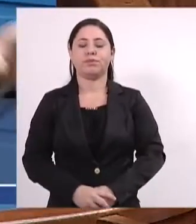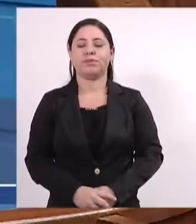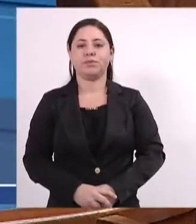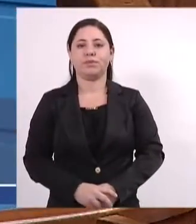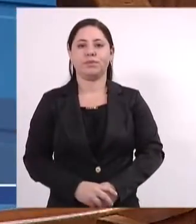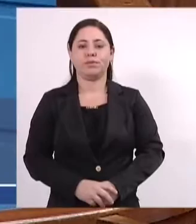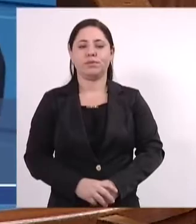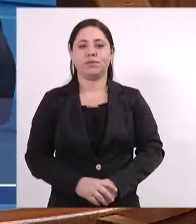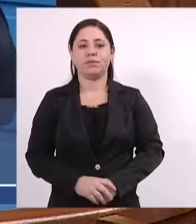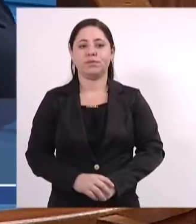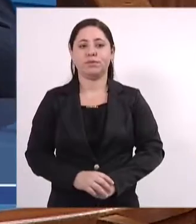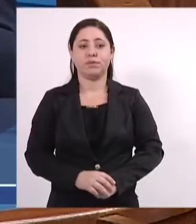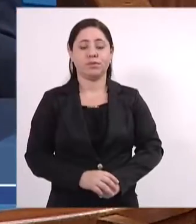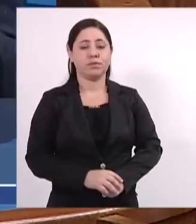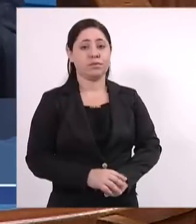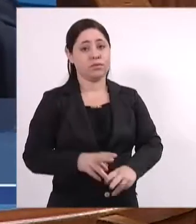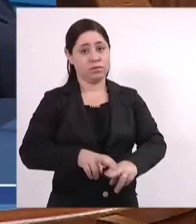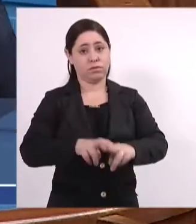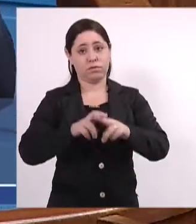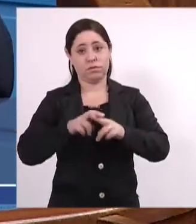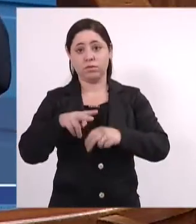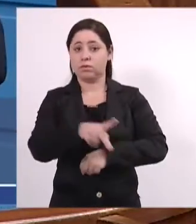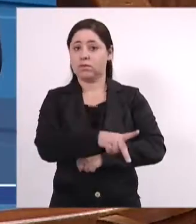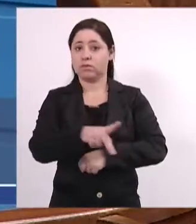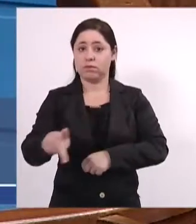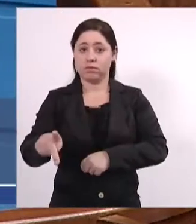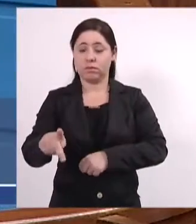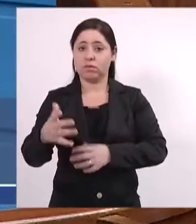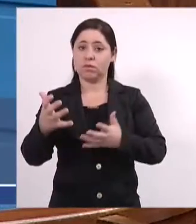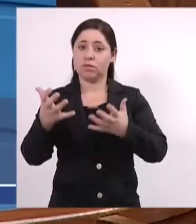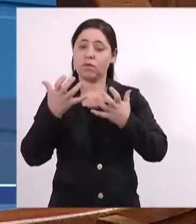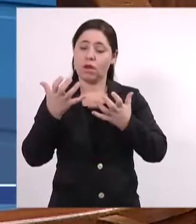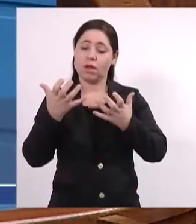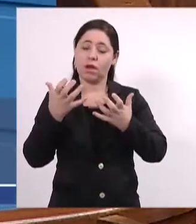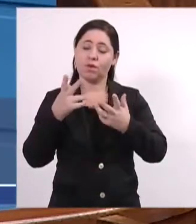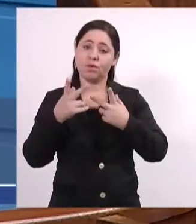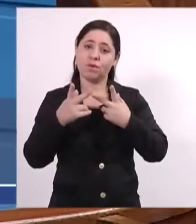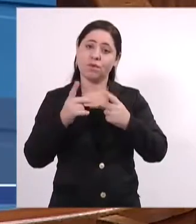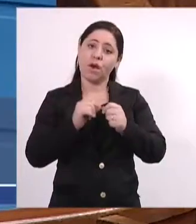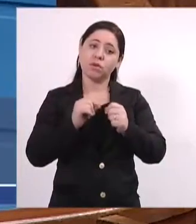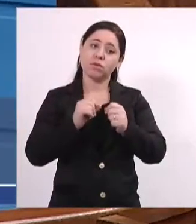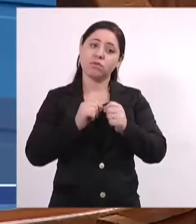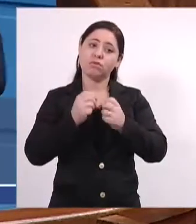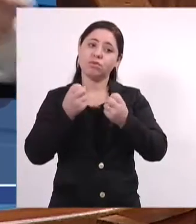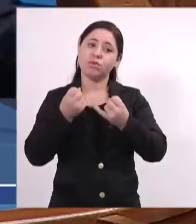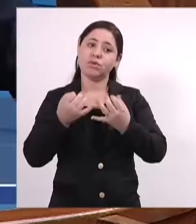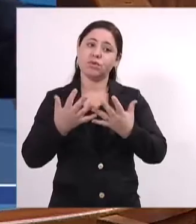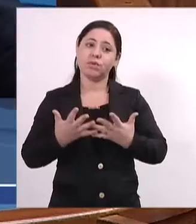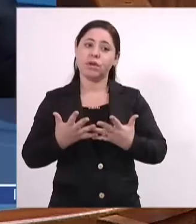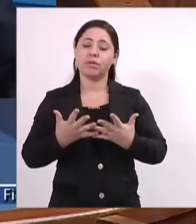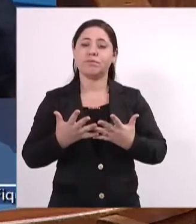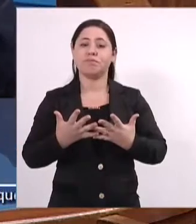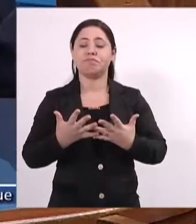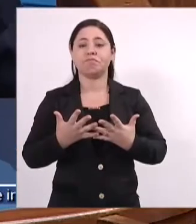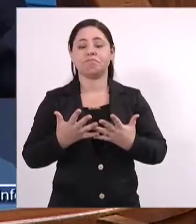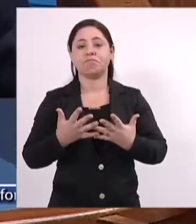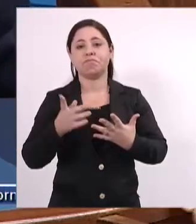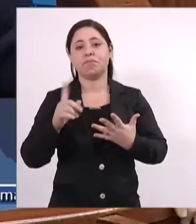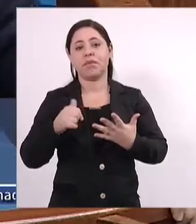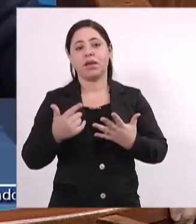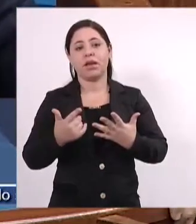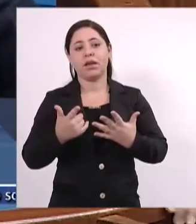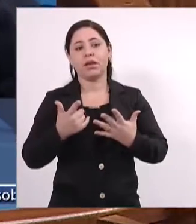Diante disso, senhor presidente, quero aqui fazer deixar registrado